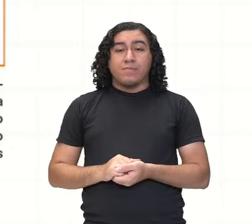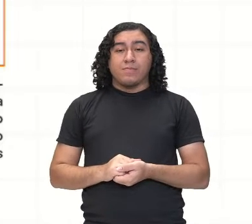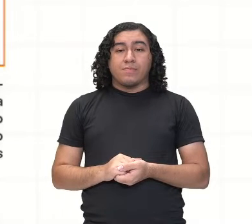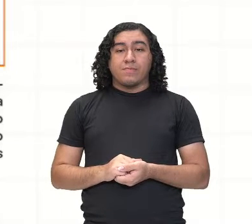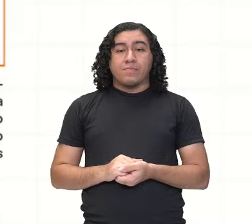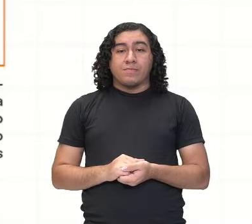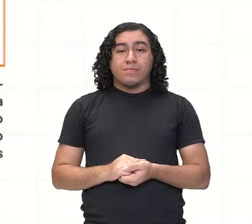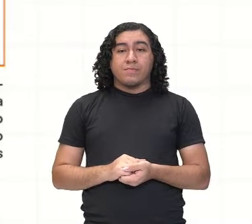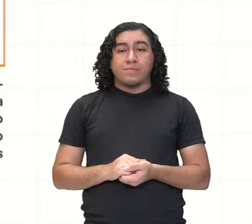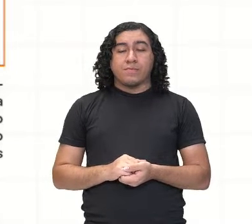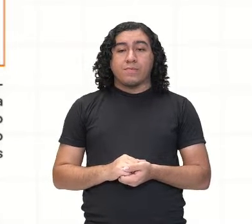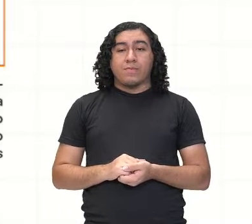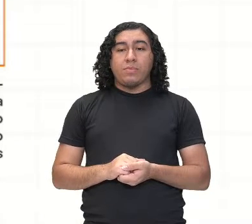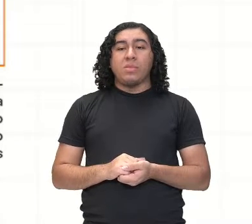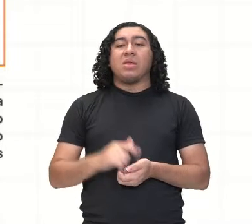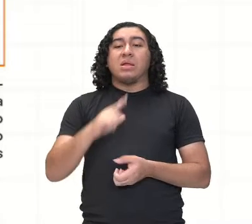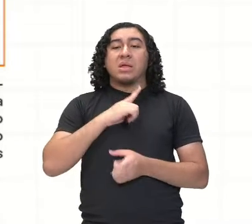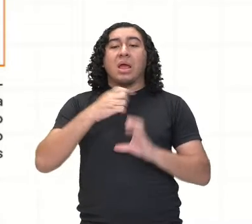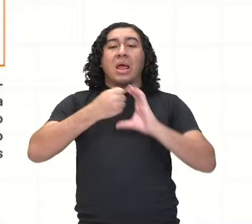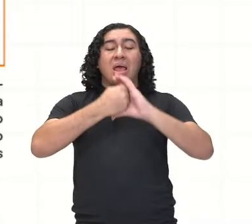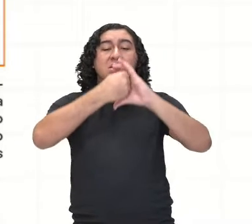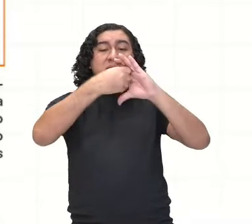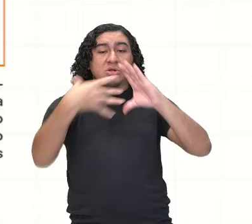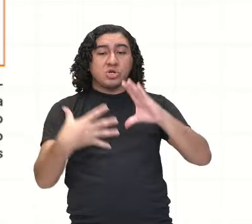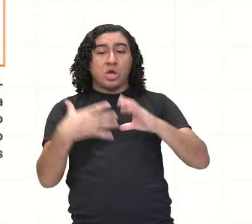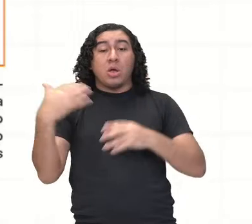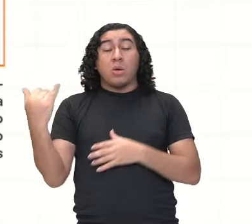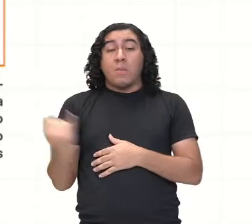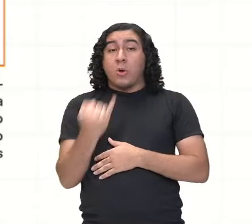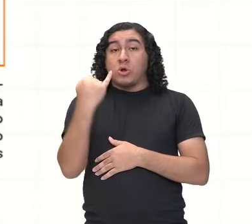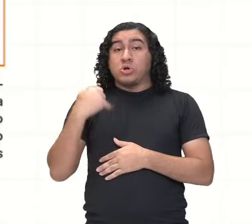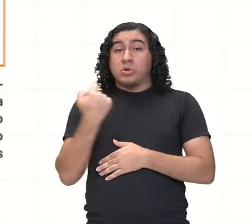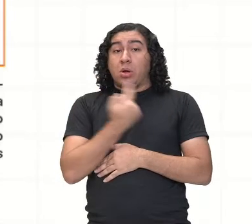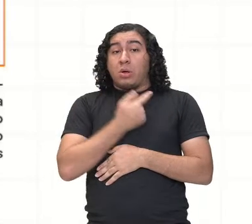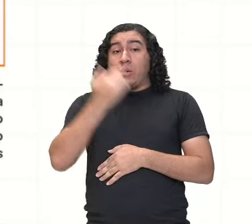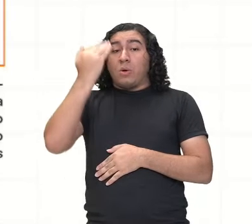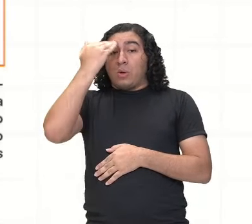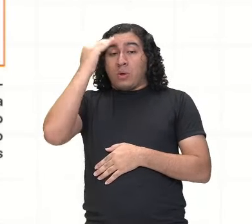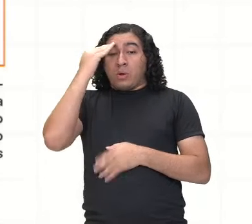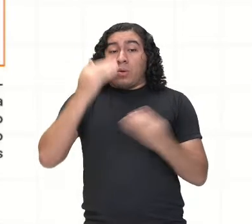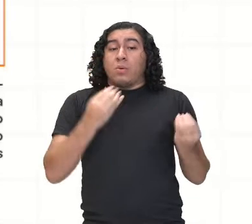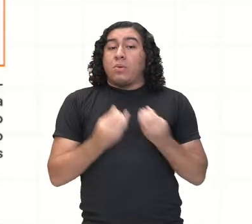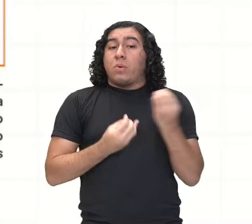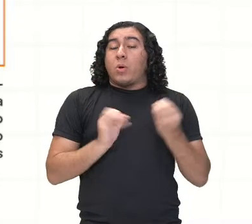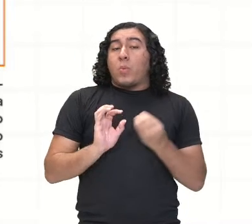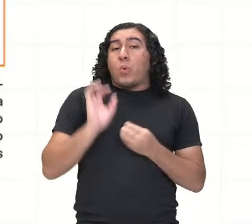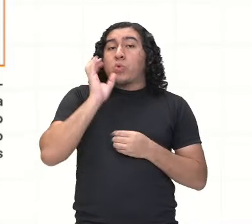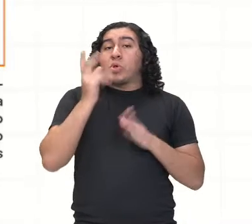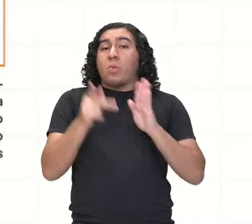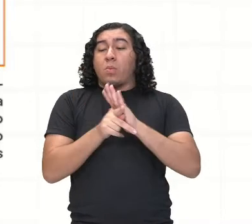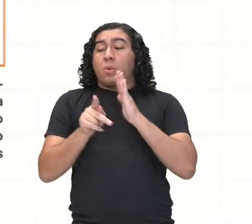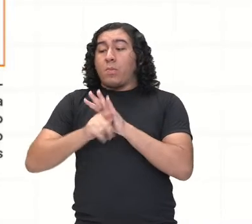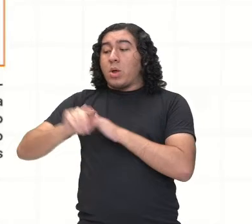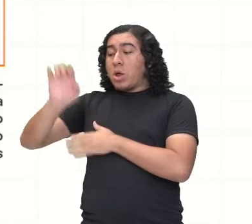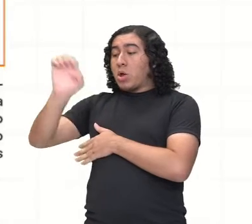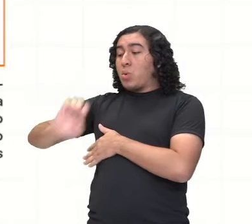das características muito importantes que vão fazer a gente entender como que os europeus,